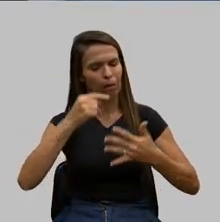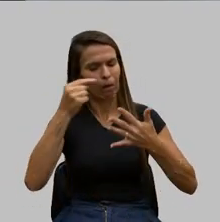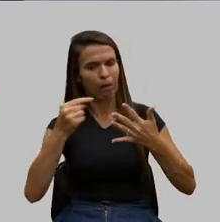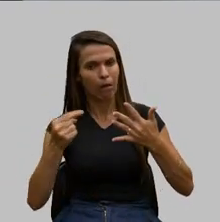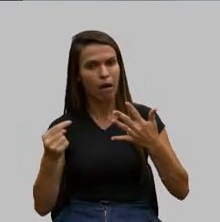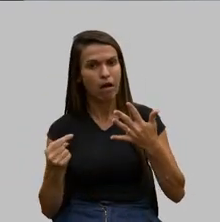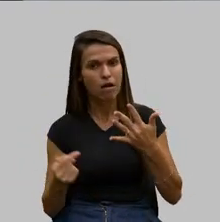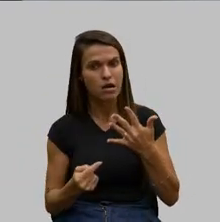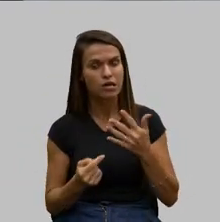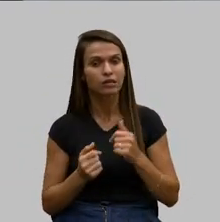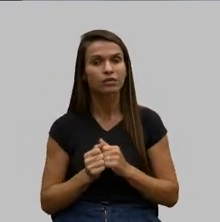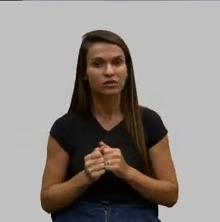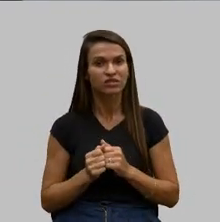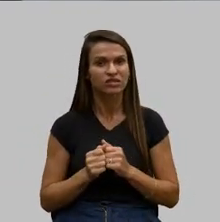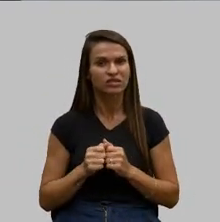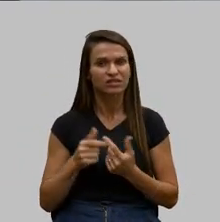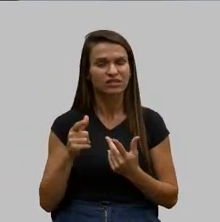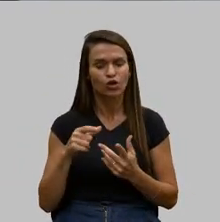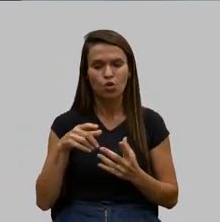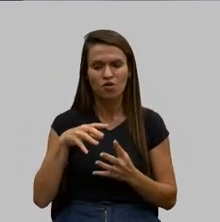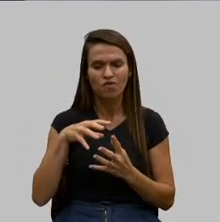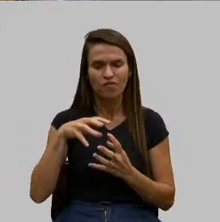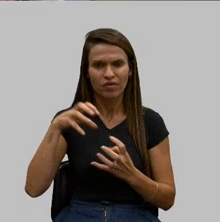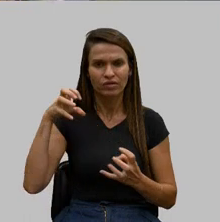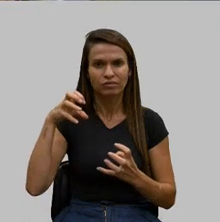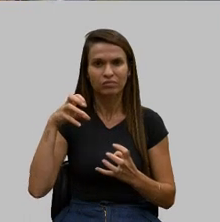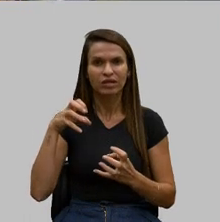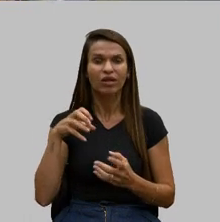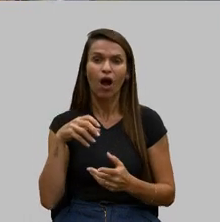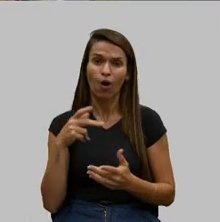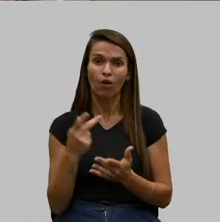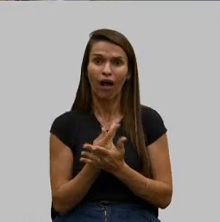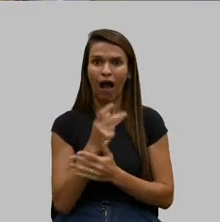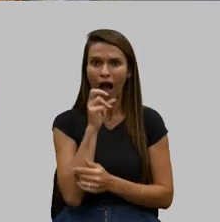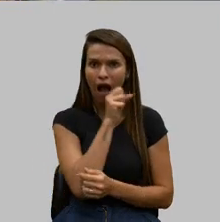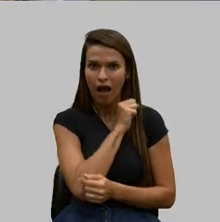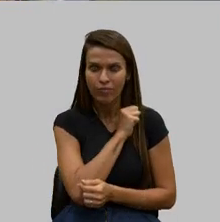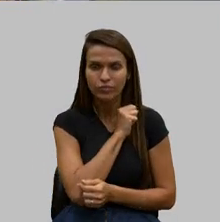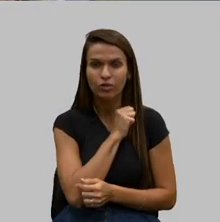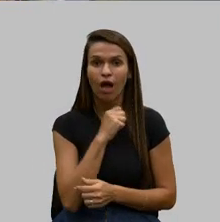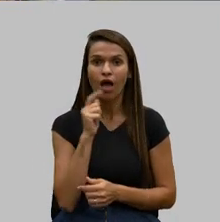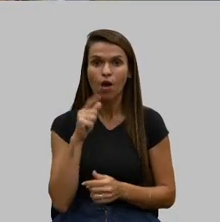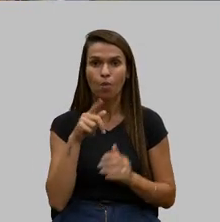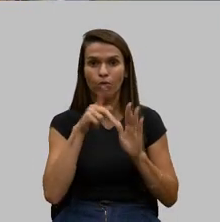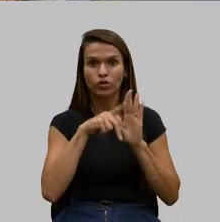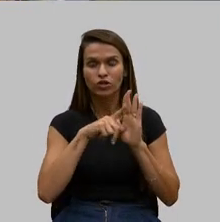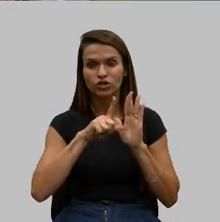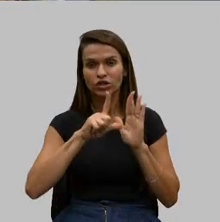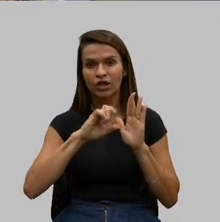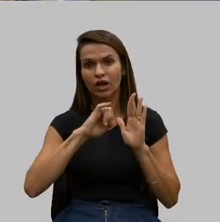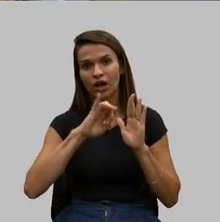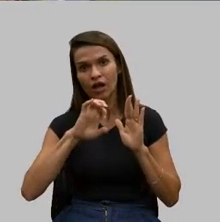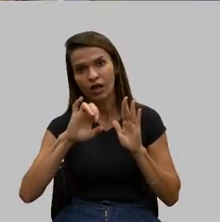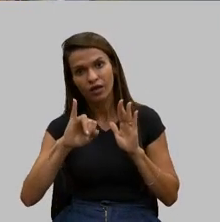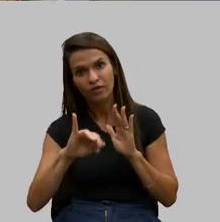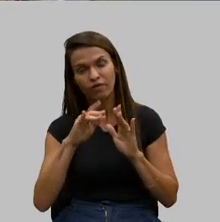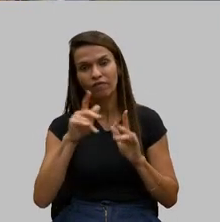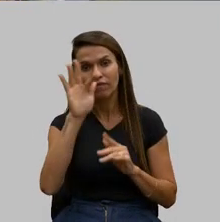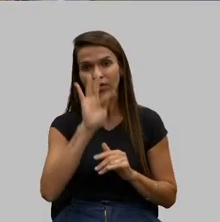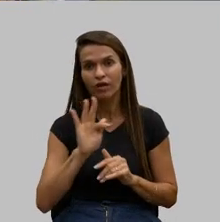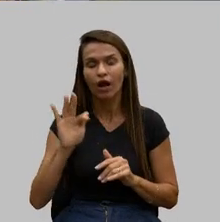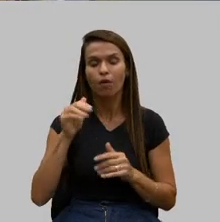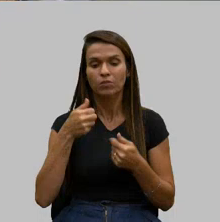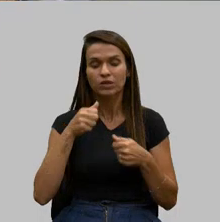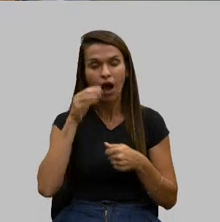o envelhecimento é muito mais rápido sim como se trata de um projeto de lei federal né então eu acredito que nós só temos que Observar isso nós vamos